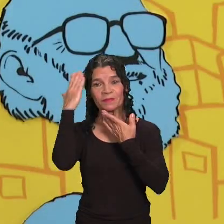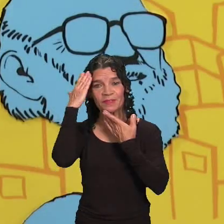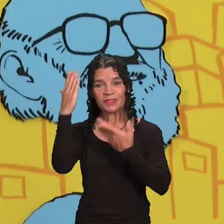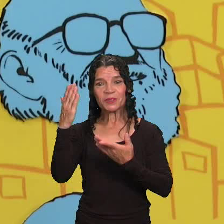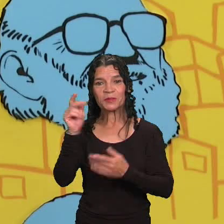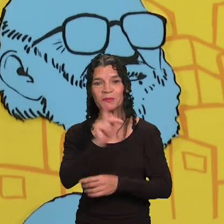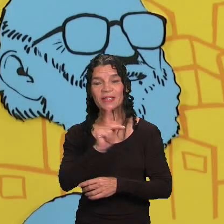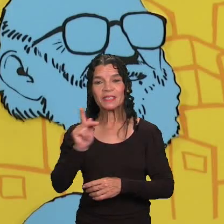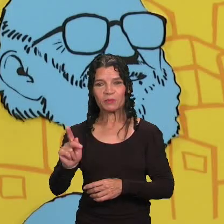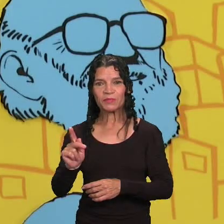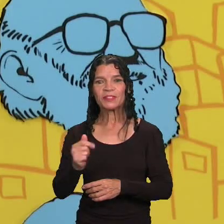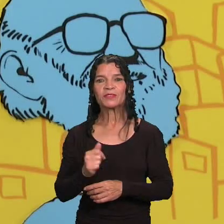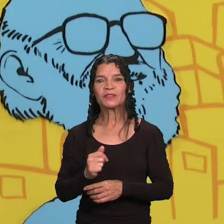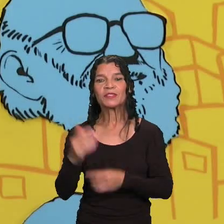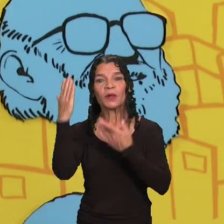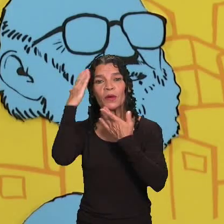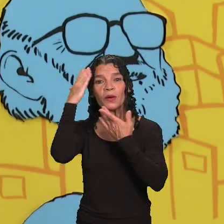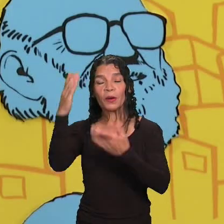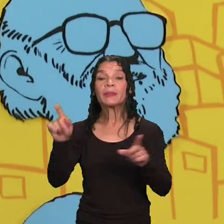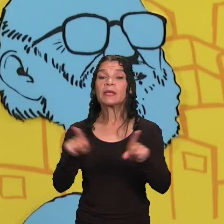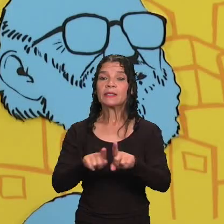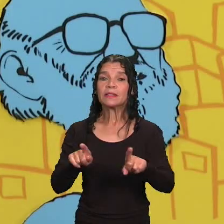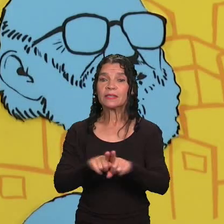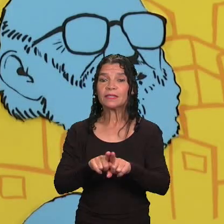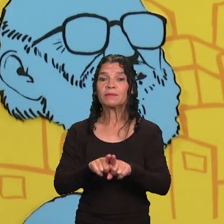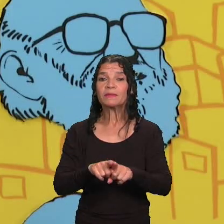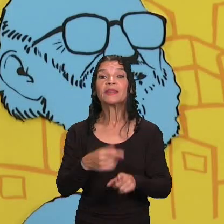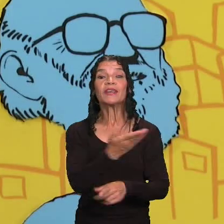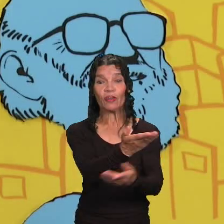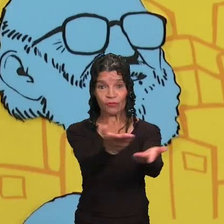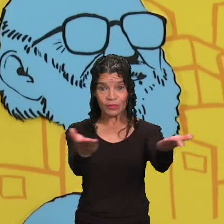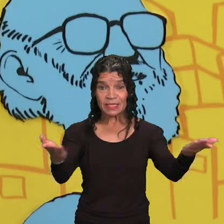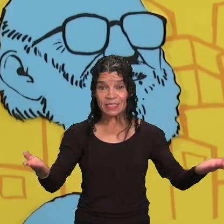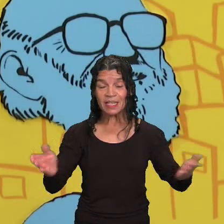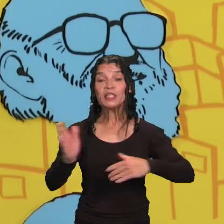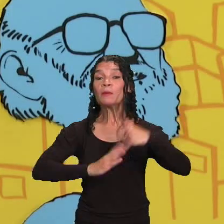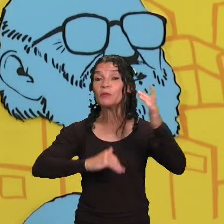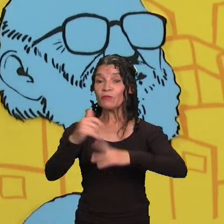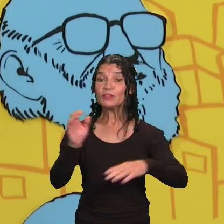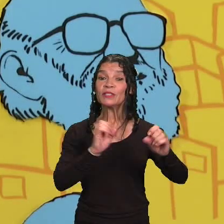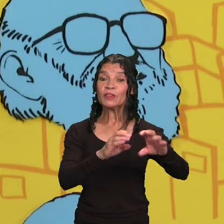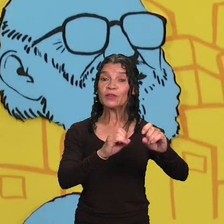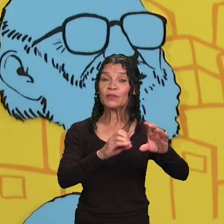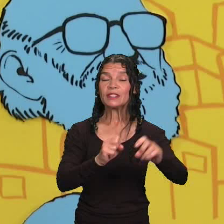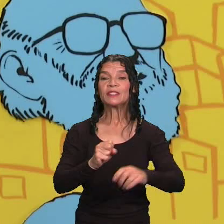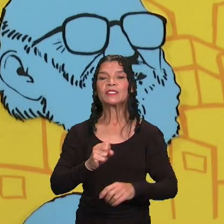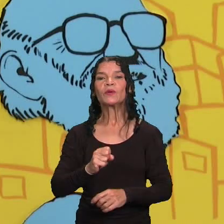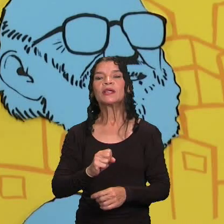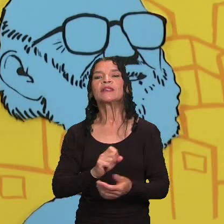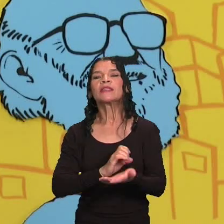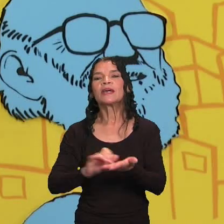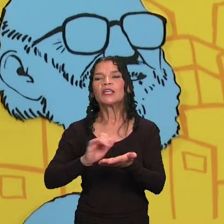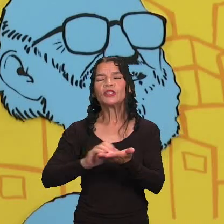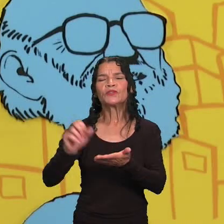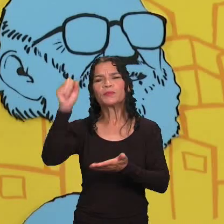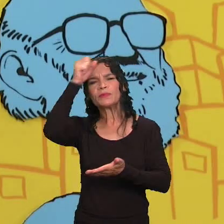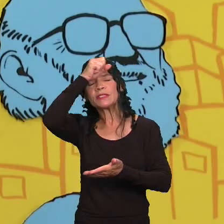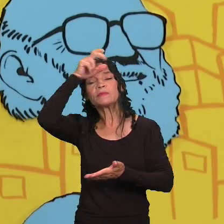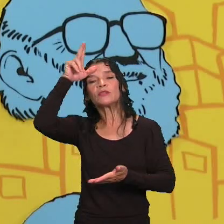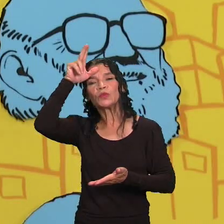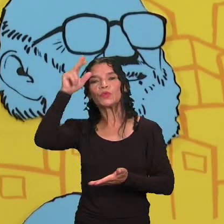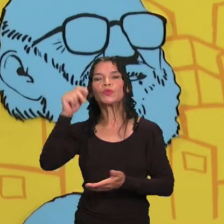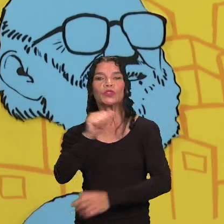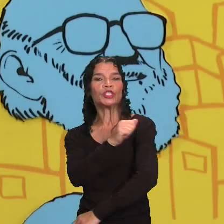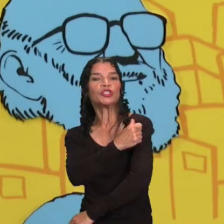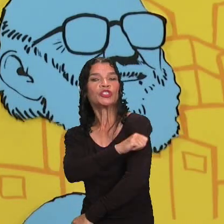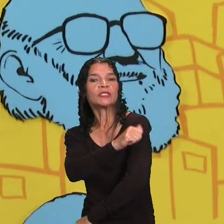Obrigada, professores. Muito obrigada também a vocês, profissionais de educação da Rede Municipal de Ensino do Rio de Janeiro, por